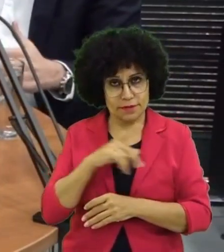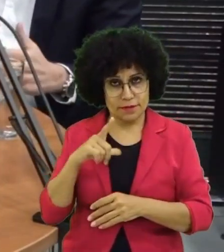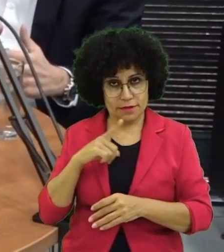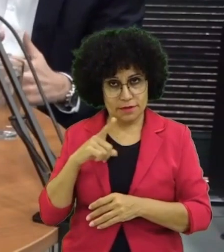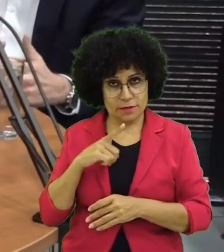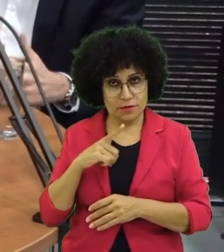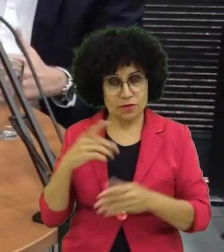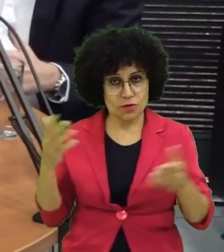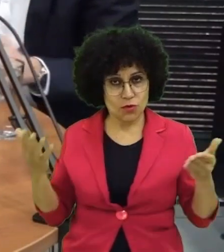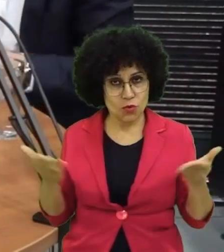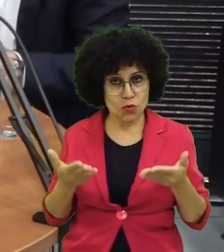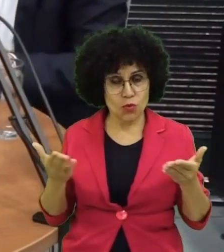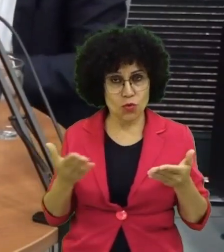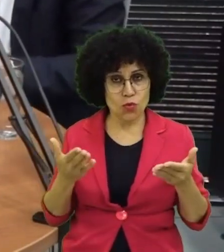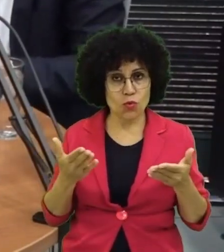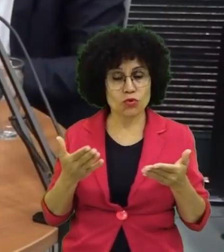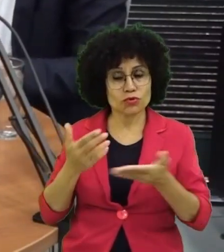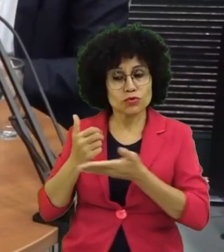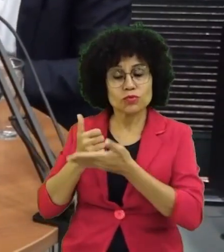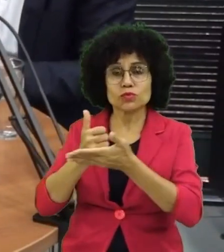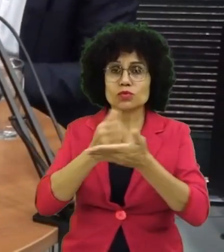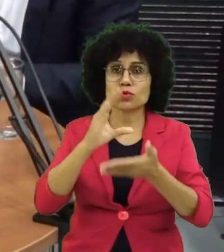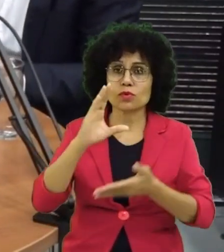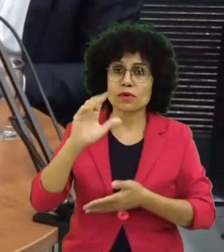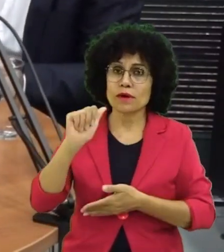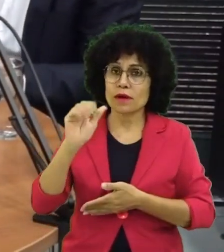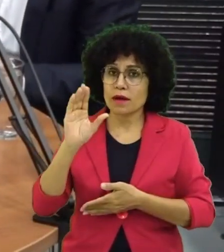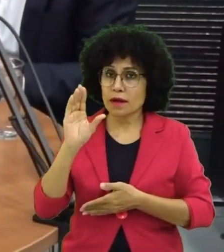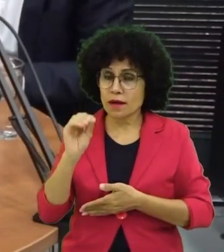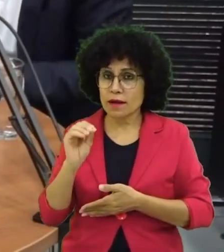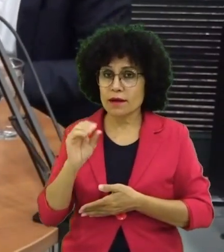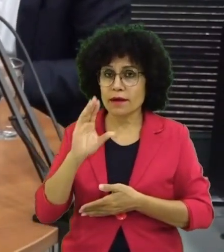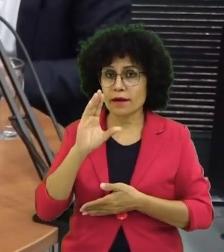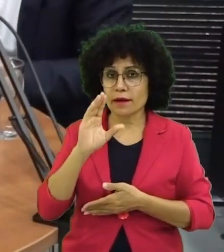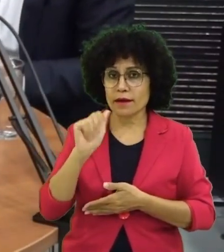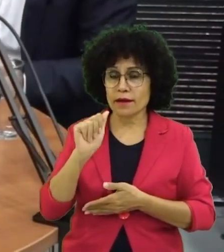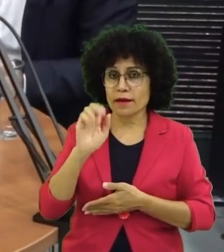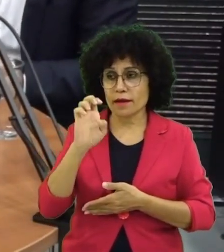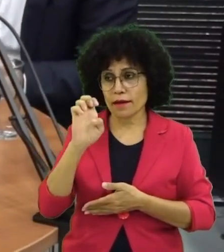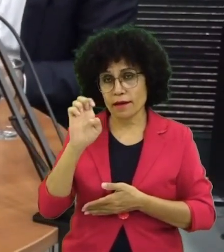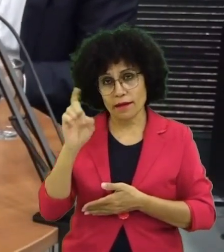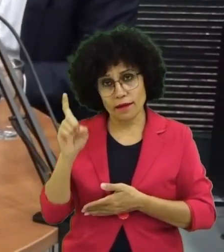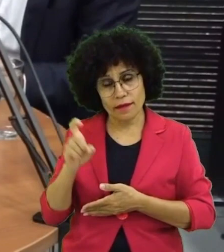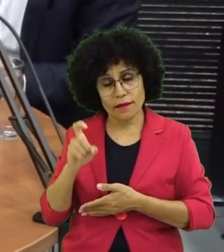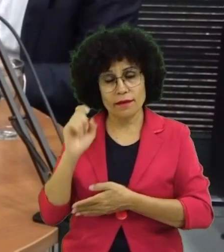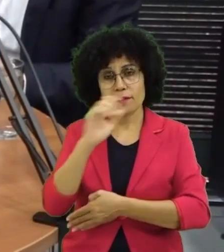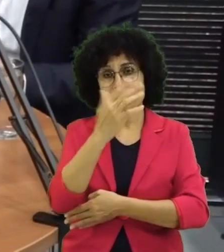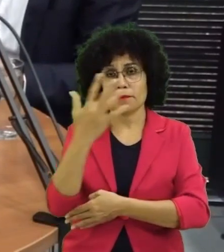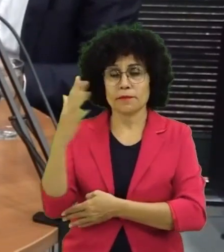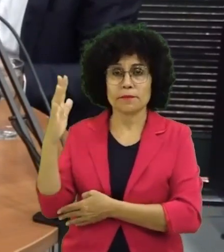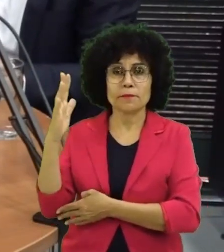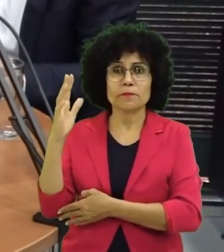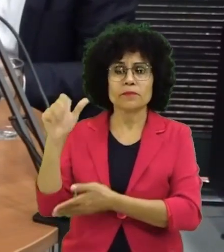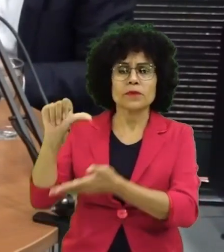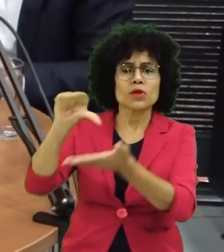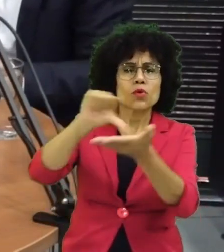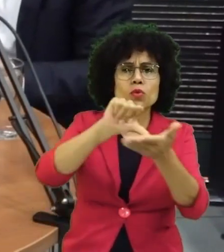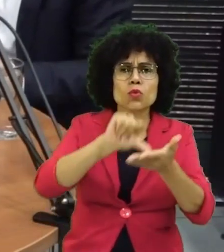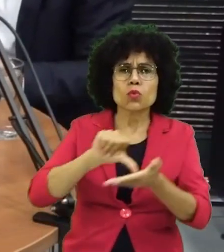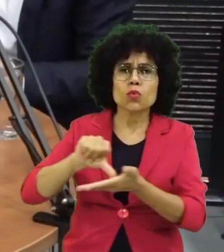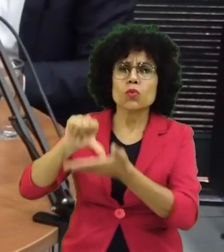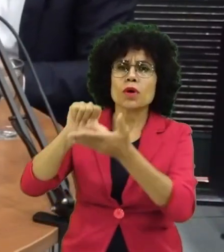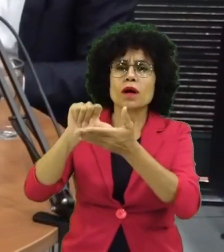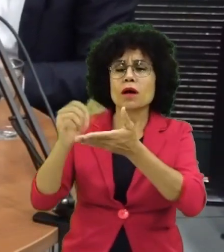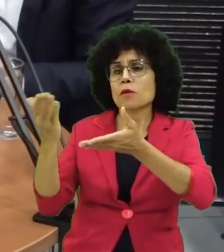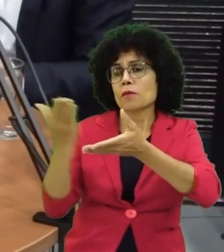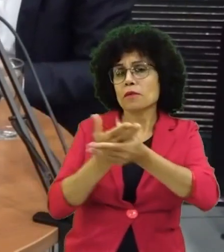o Ministério Público hoje, com centros de apoio, né, com o CAEX ambiental, com os núcleos de